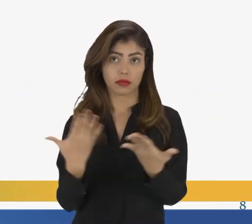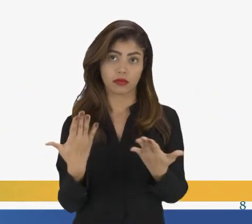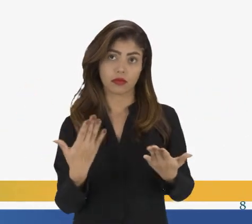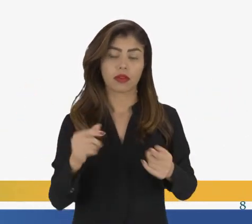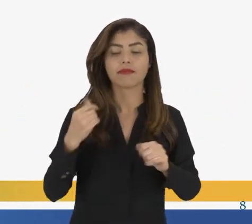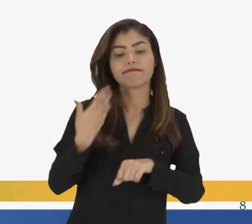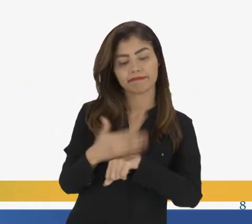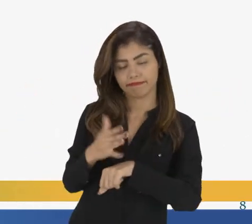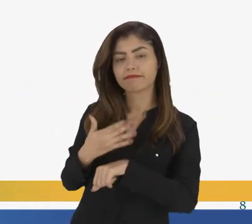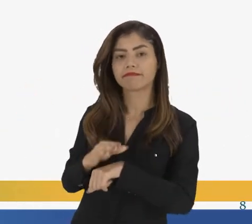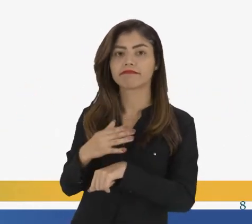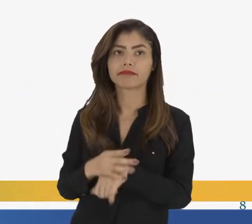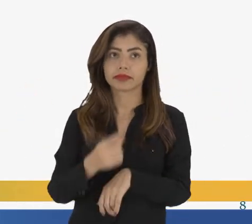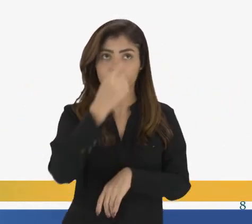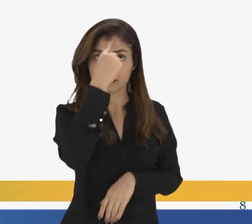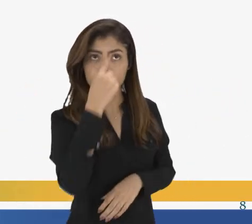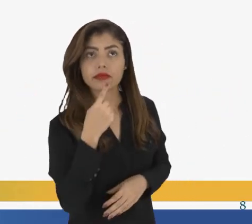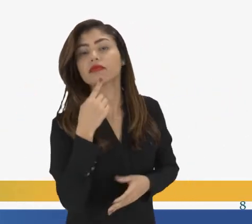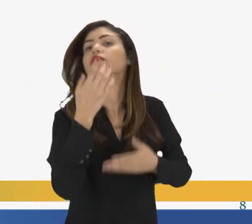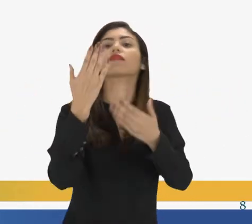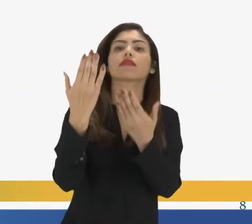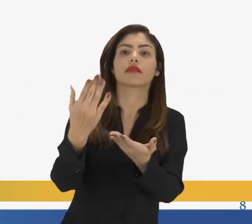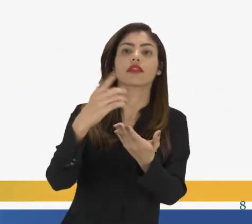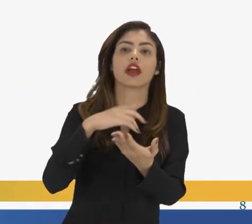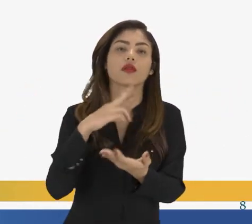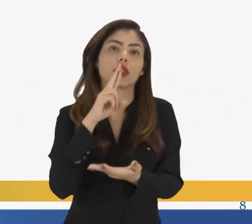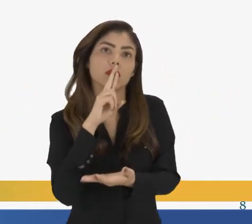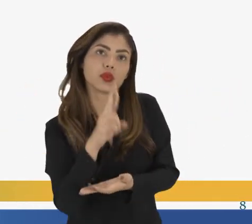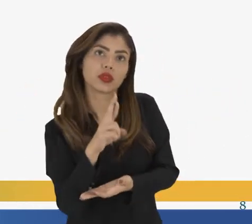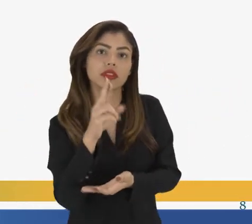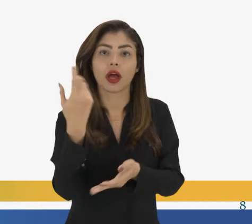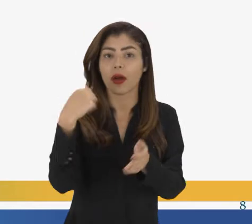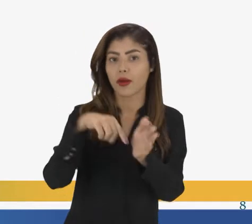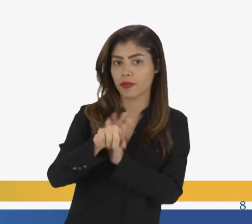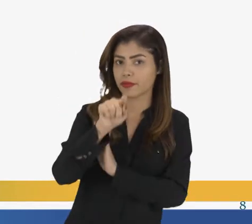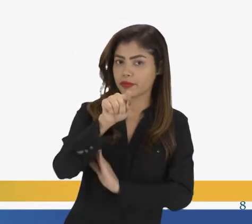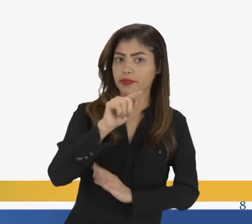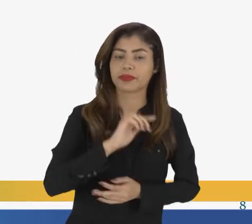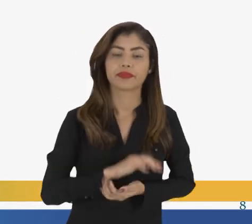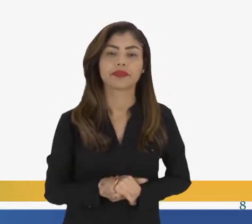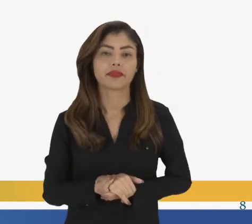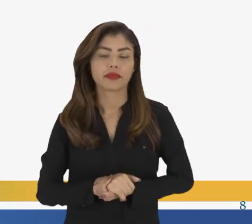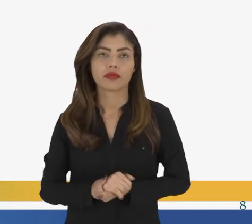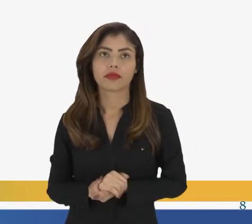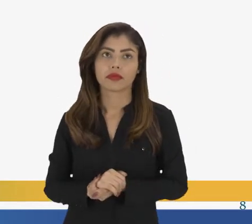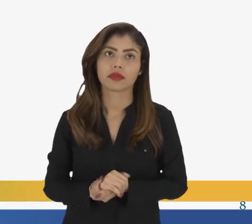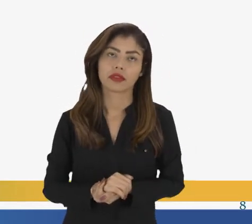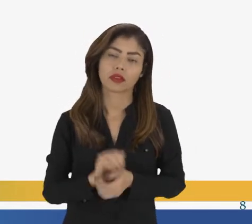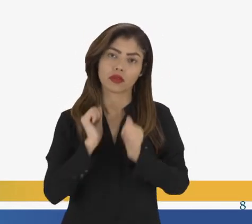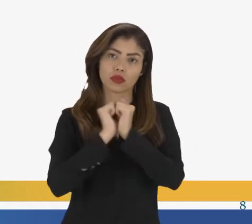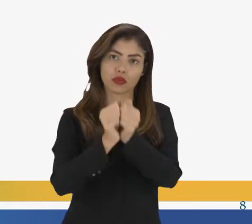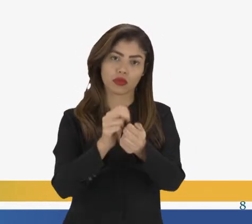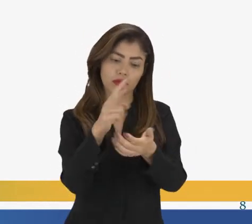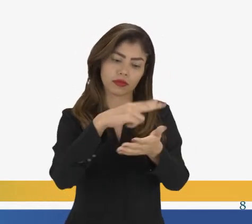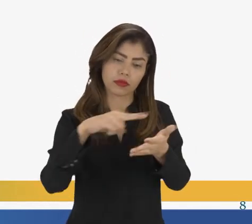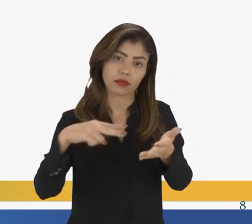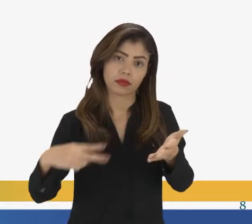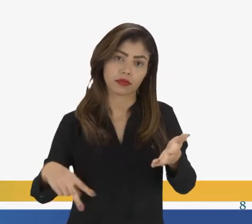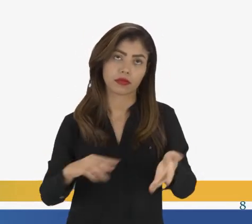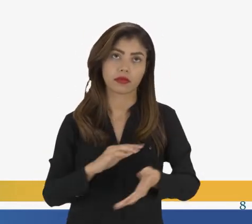vamos para exercitando, tá ok? Mantenha aí na imagem e nós vamos resolver uma questão no exercitando. Faça a leitura